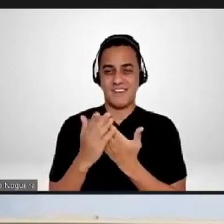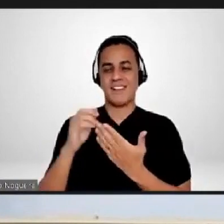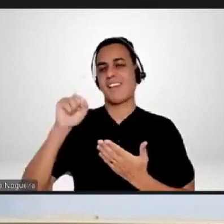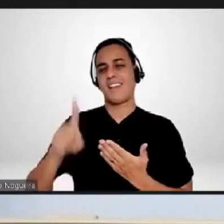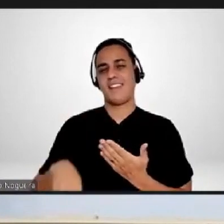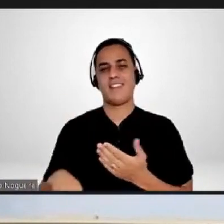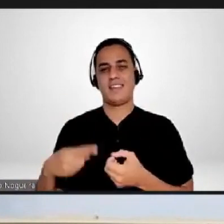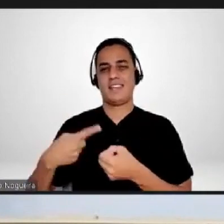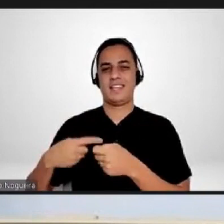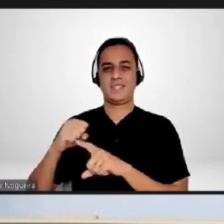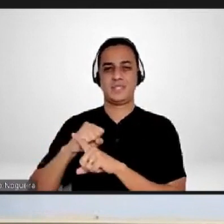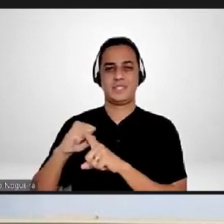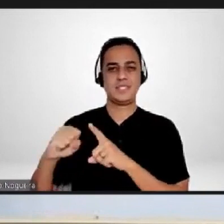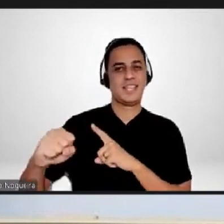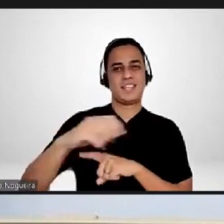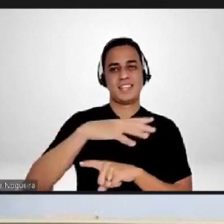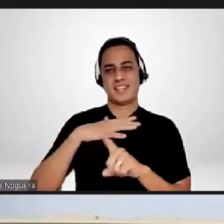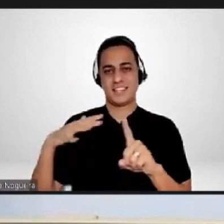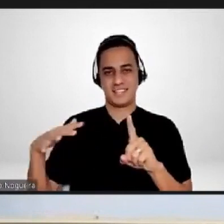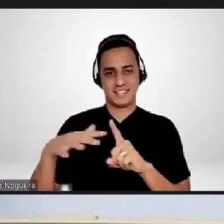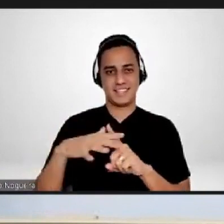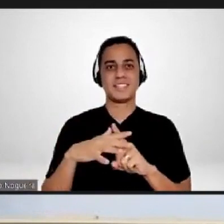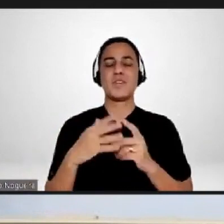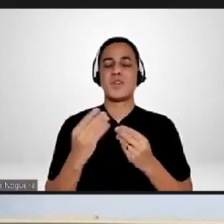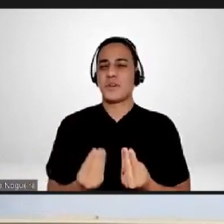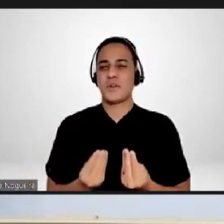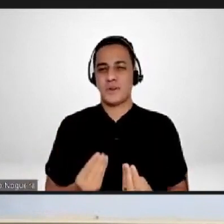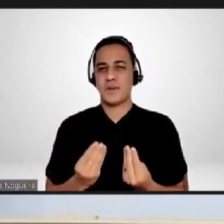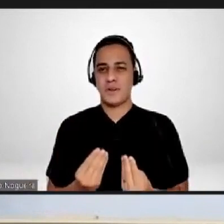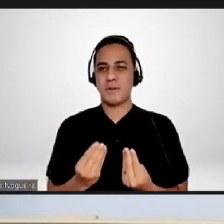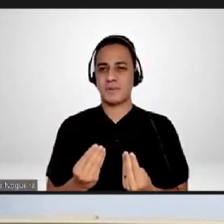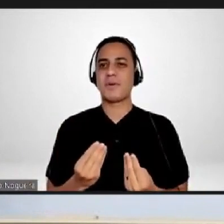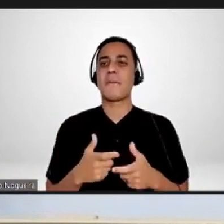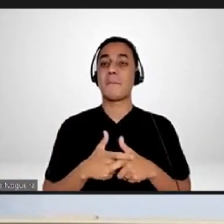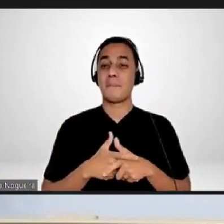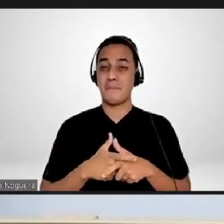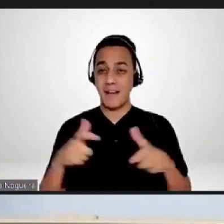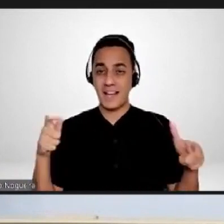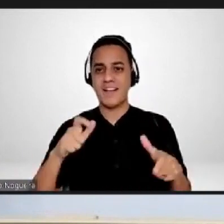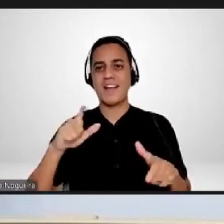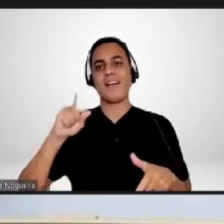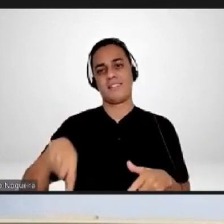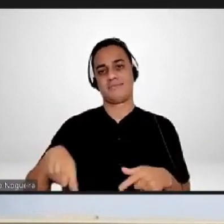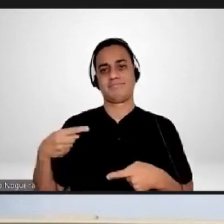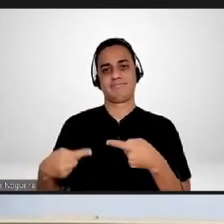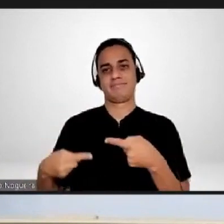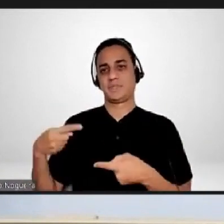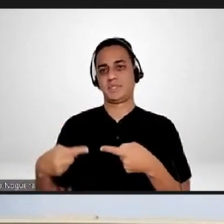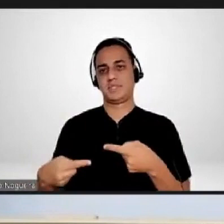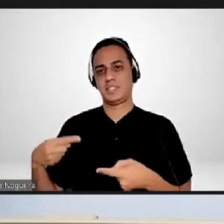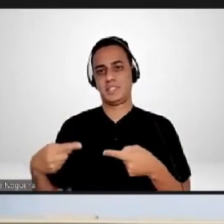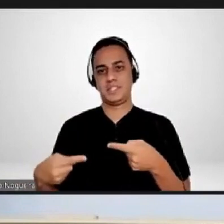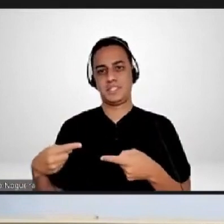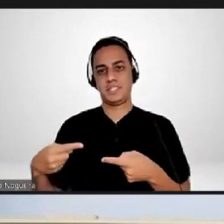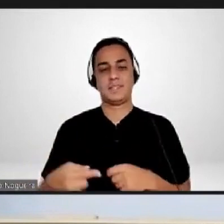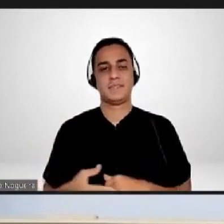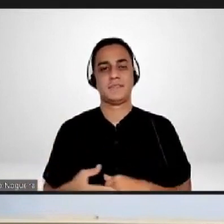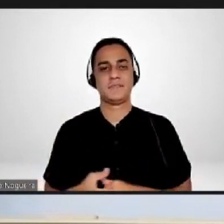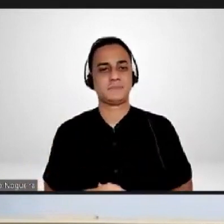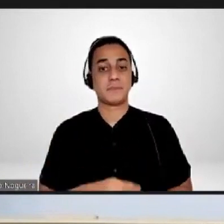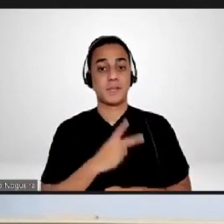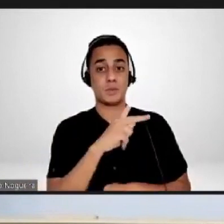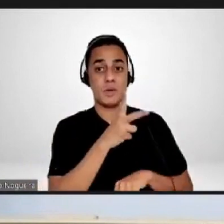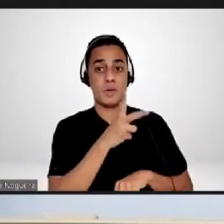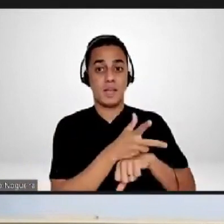que essas instituições grandes são guiadas, boa parte do tempo, pela política, né, por questões que estão